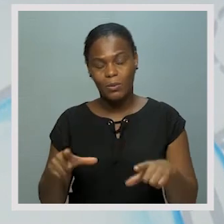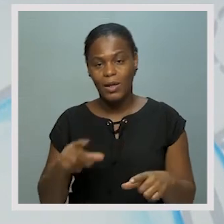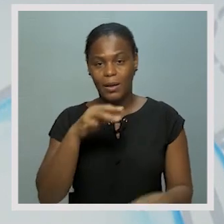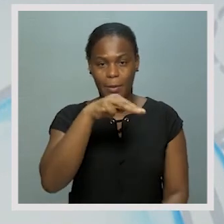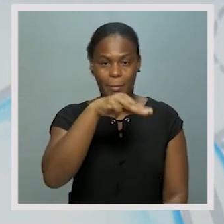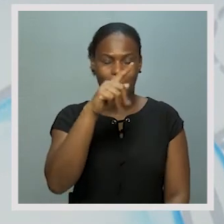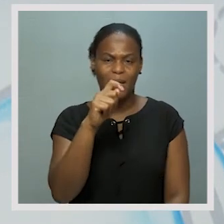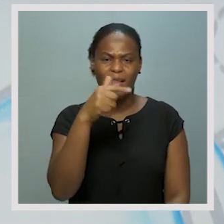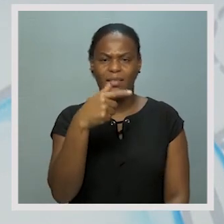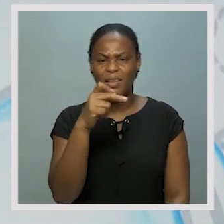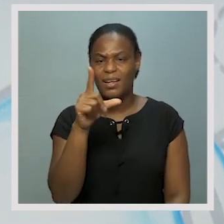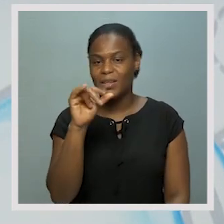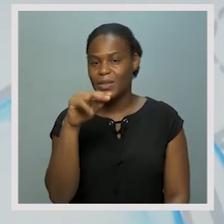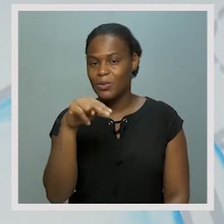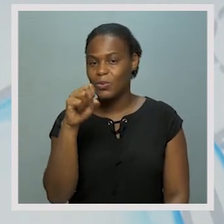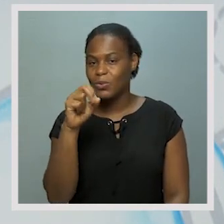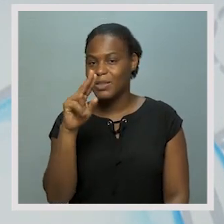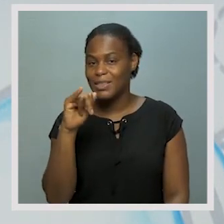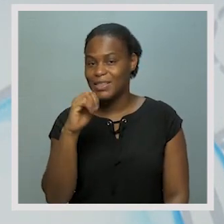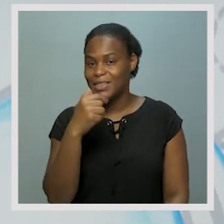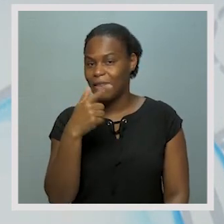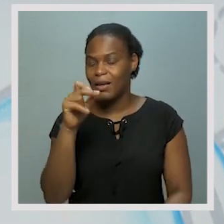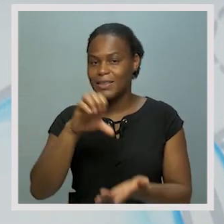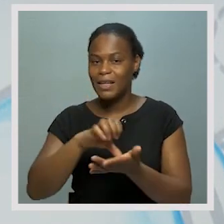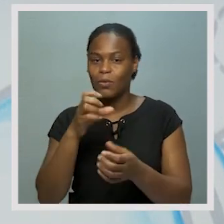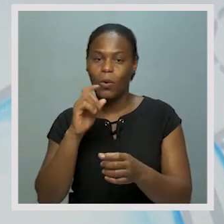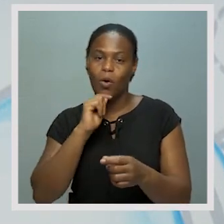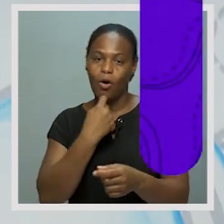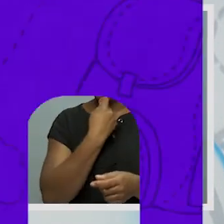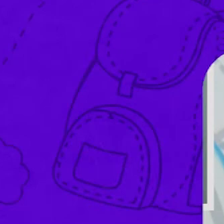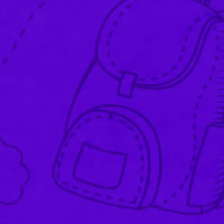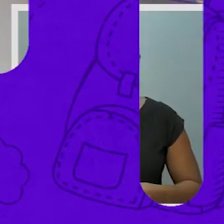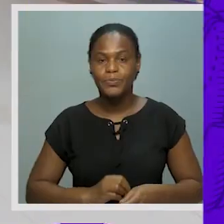linguagem metalinguística centra-se no código.